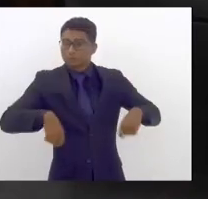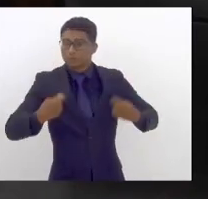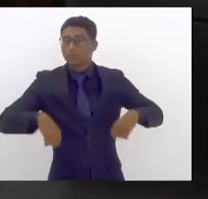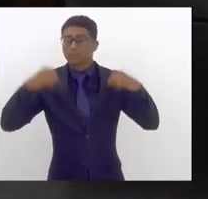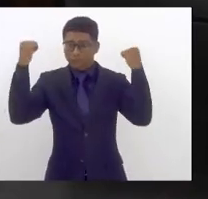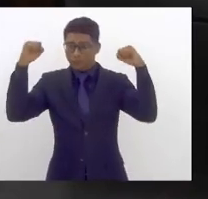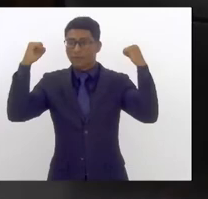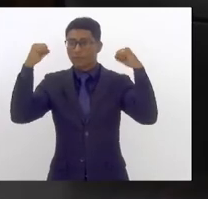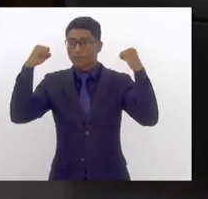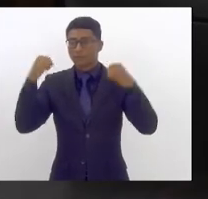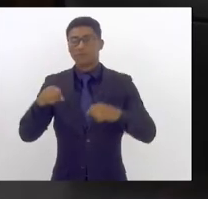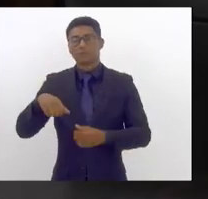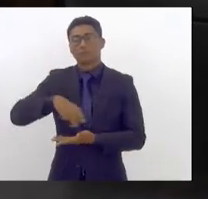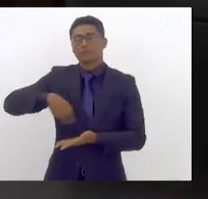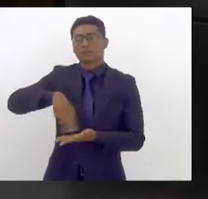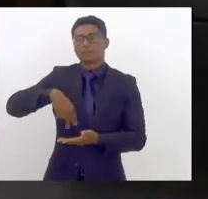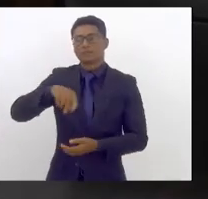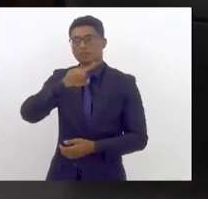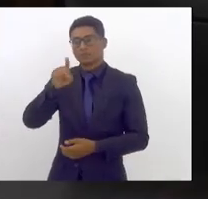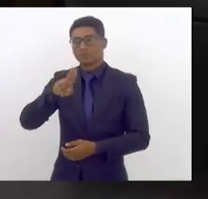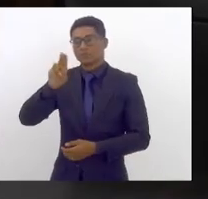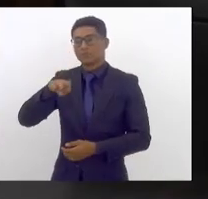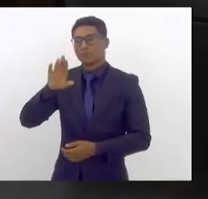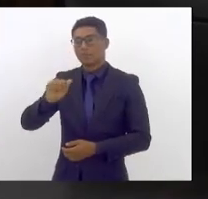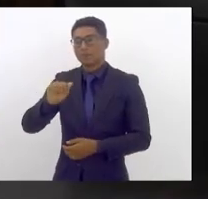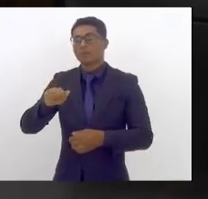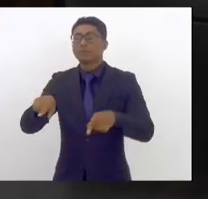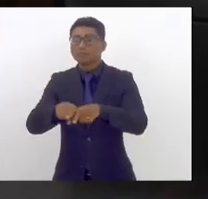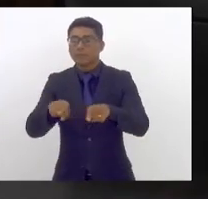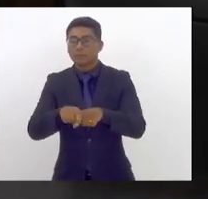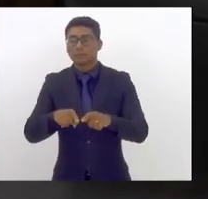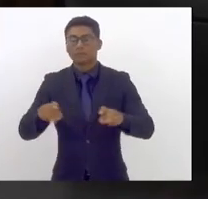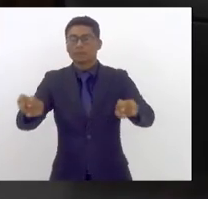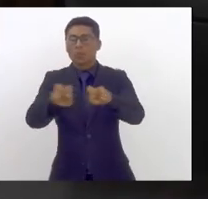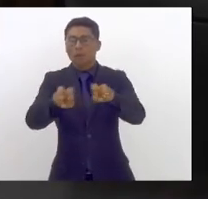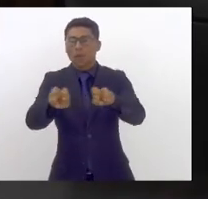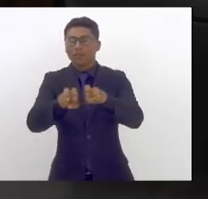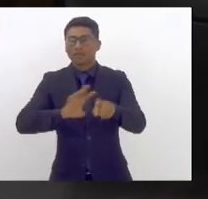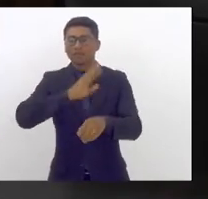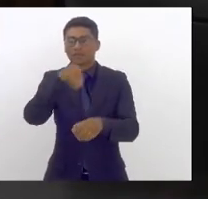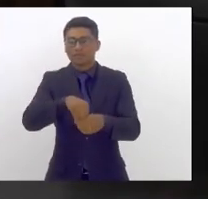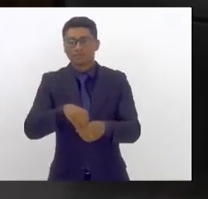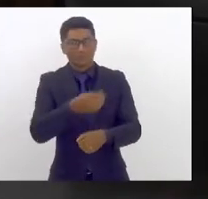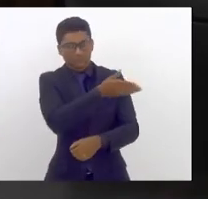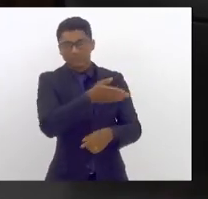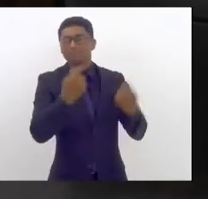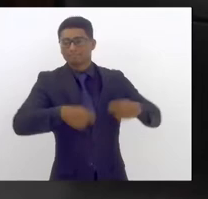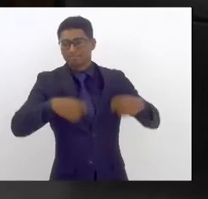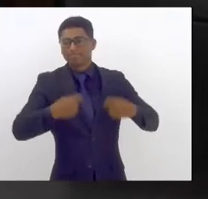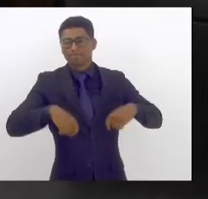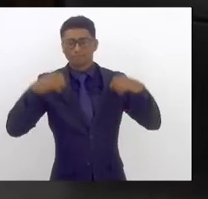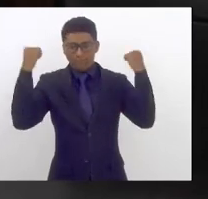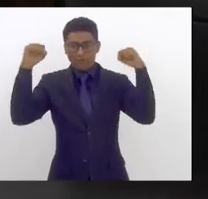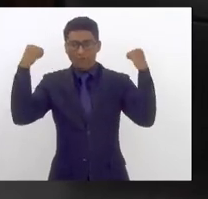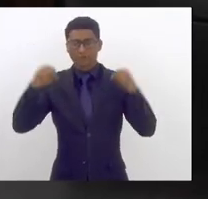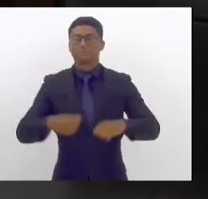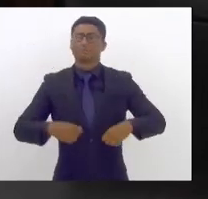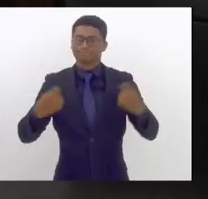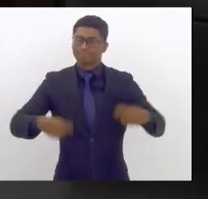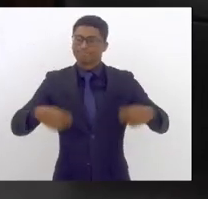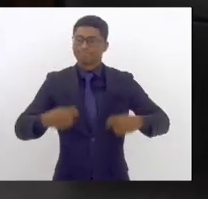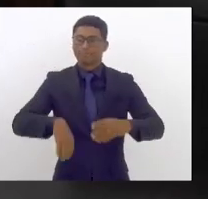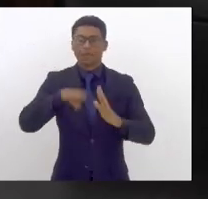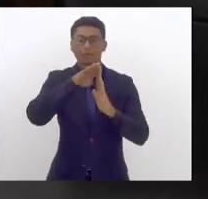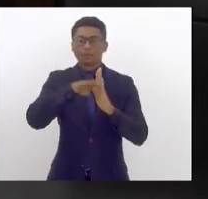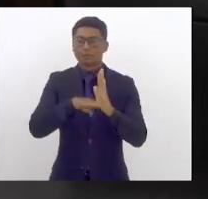física que era a Zumba e também a funcional nas quadras dentro das Comunidades então é importante a retomada desses